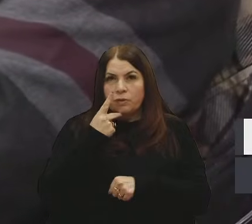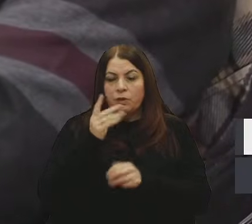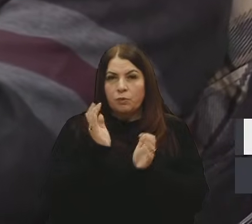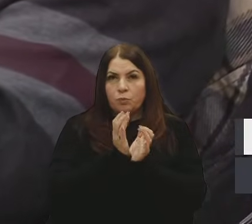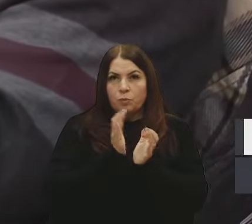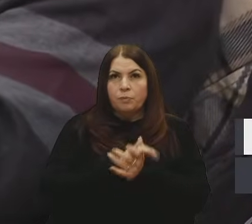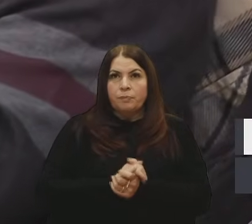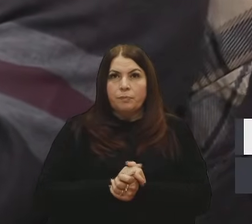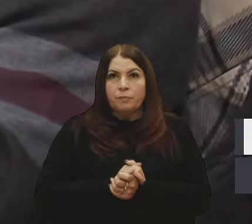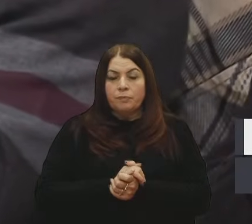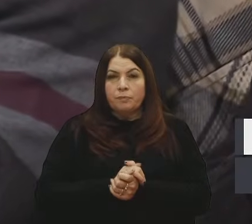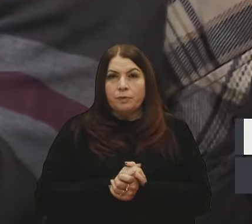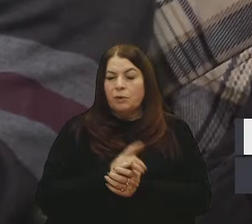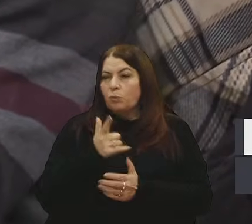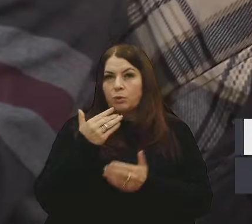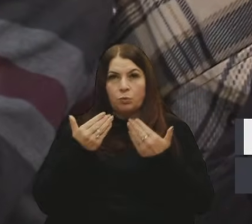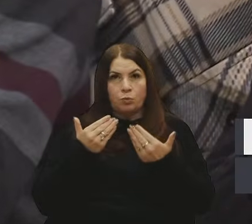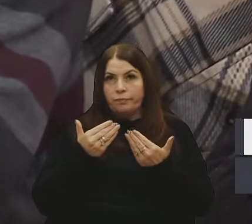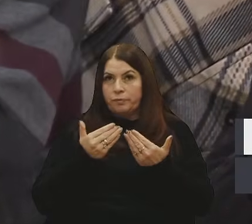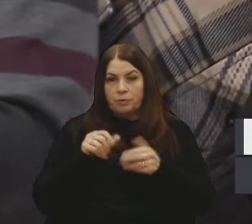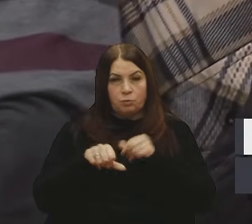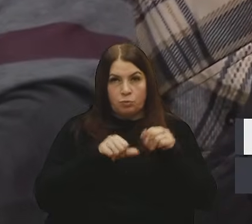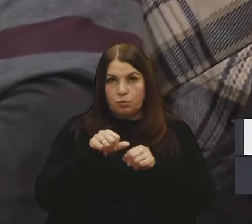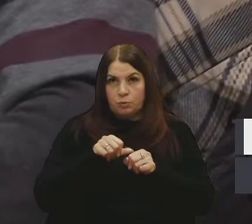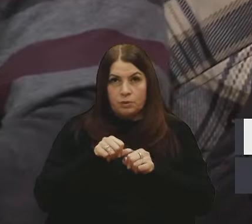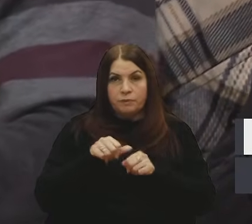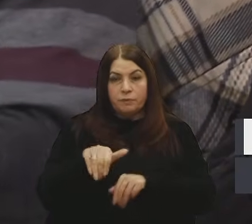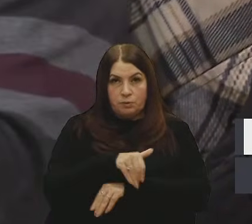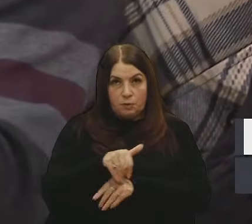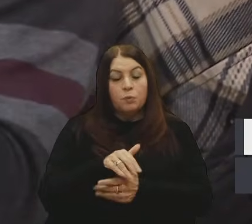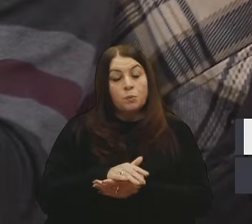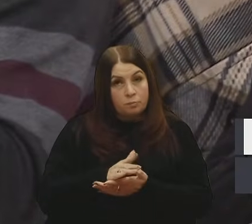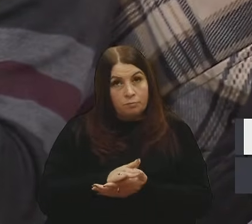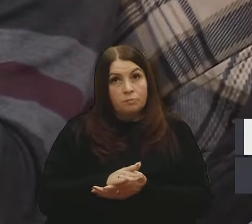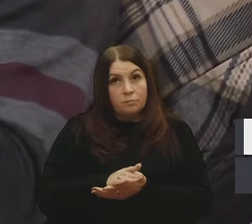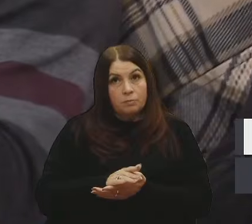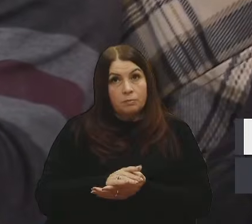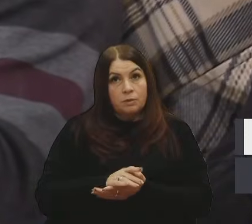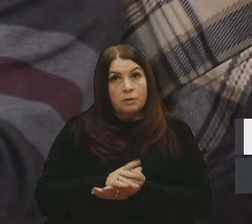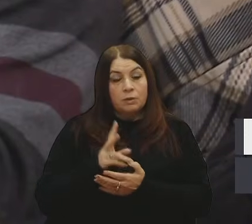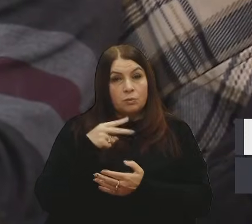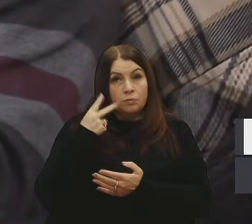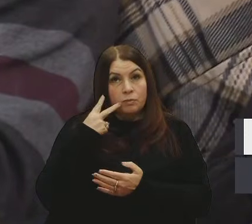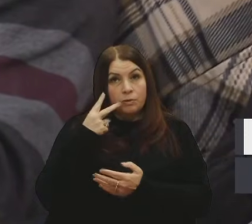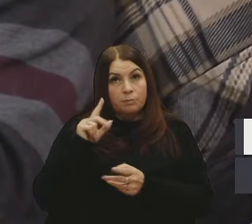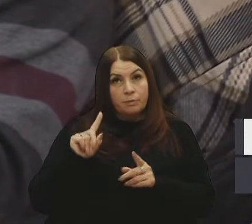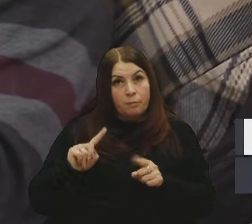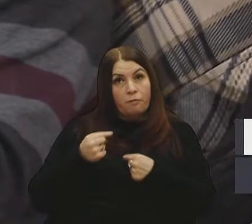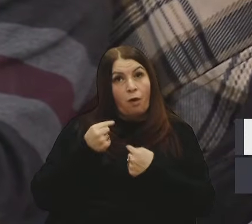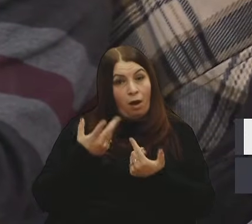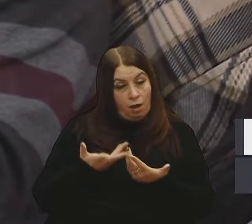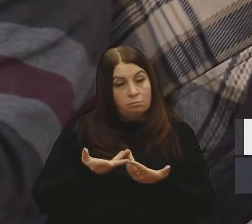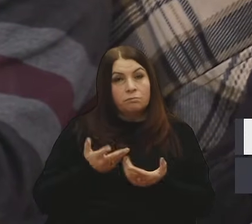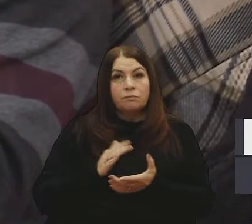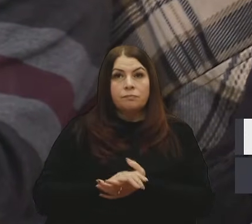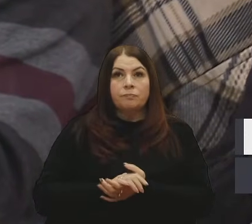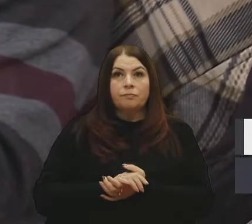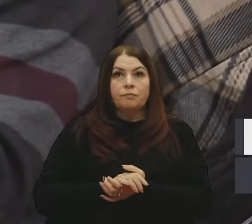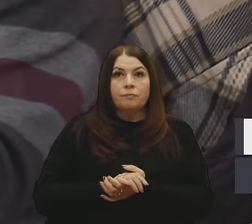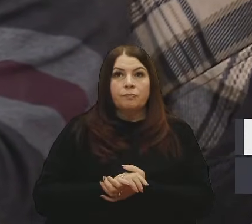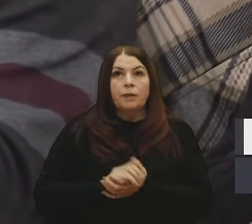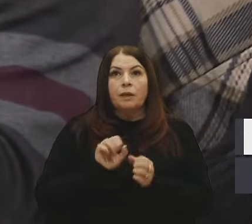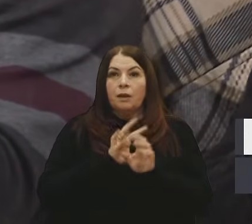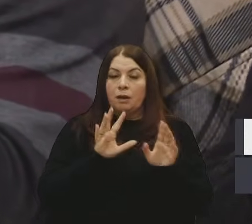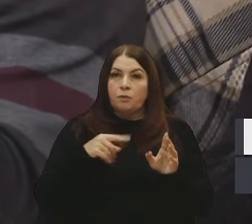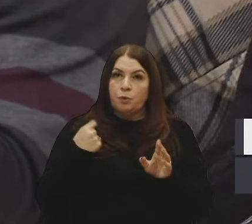colega, eu não tenho dúvidas que as mudanças elas vêm das ruas, né? O parlamento precisa ser provocado, na verdade. Então, claro